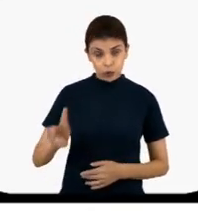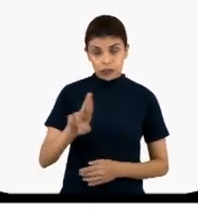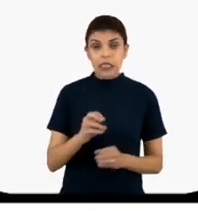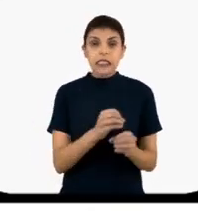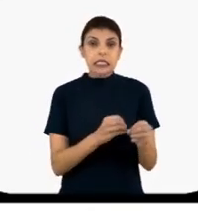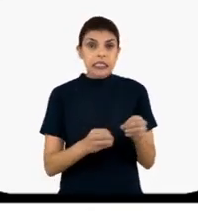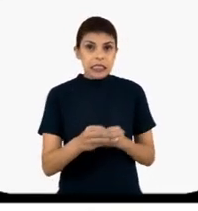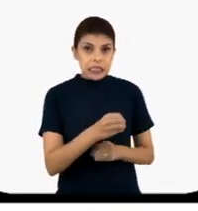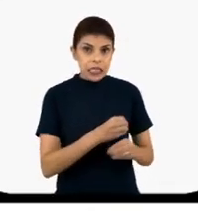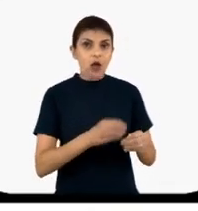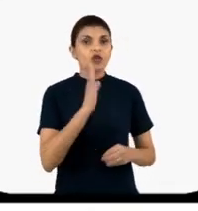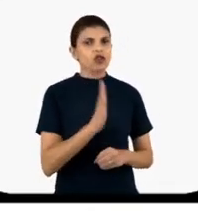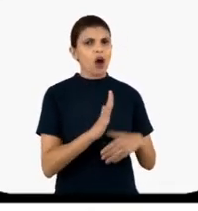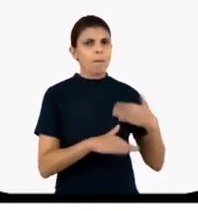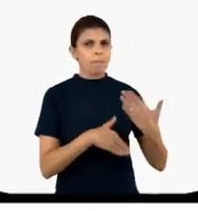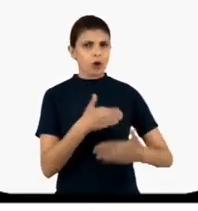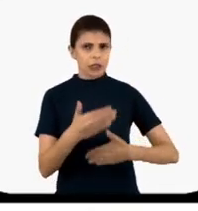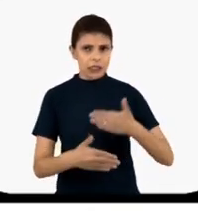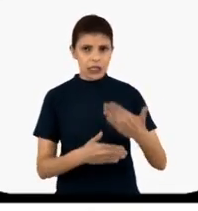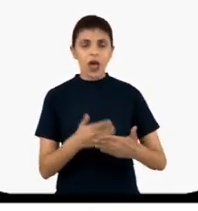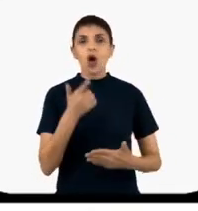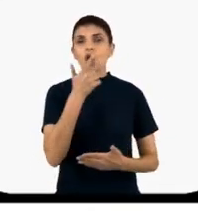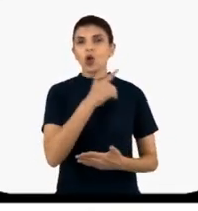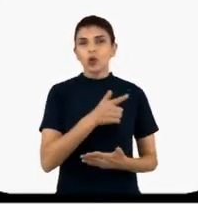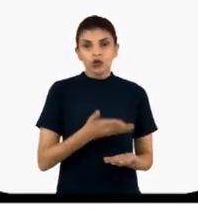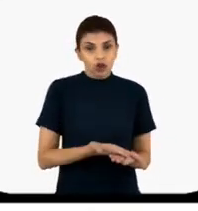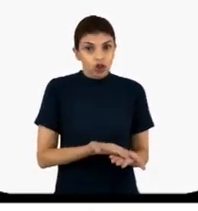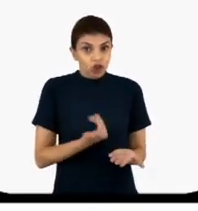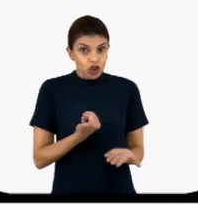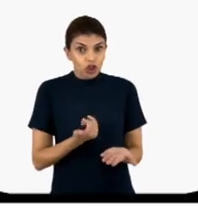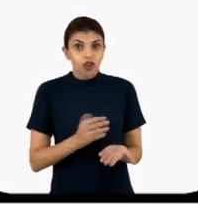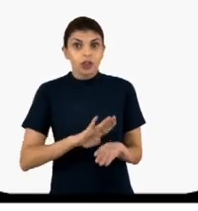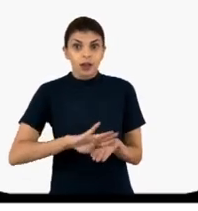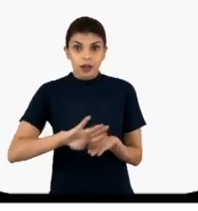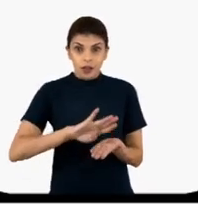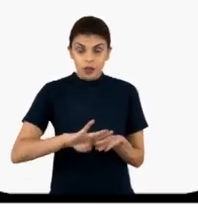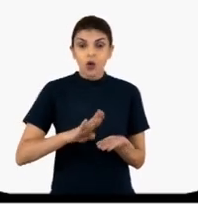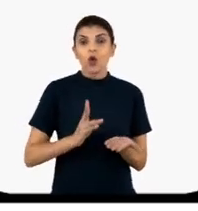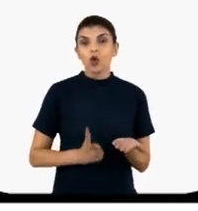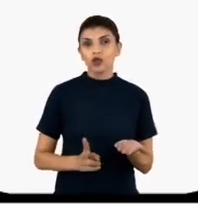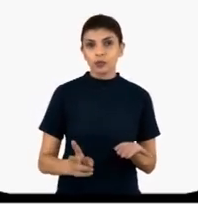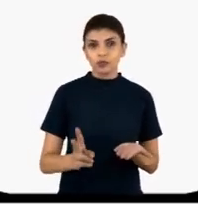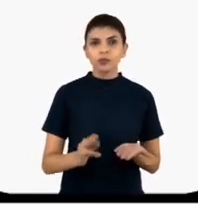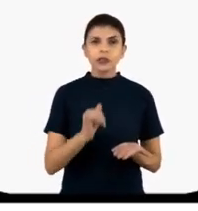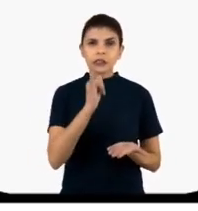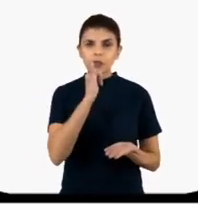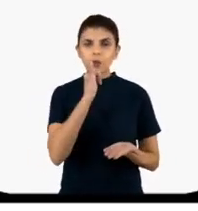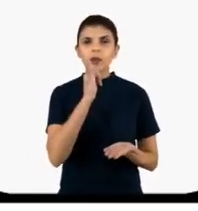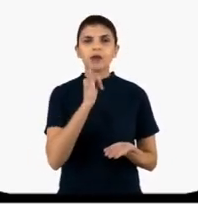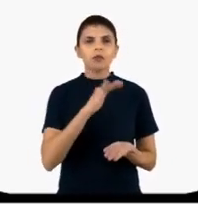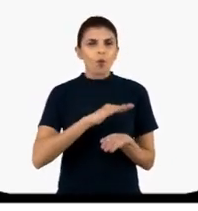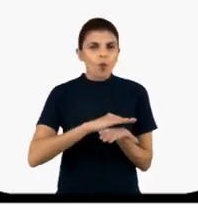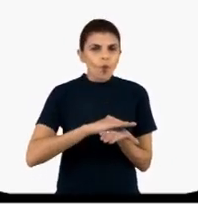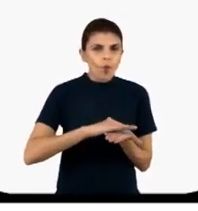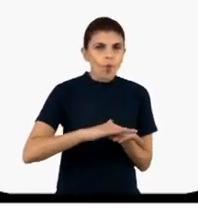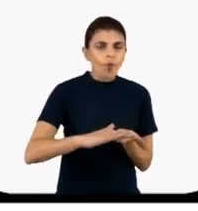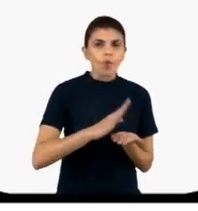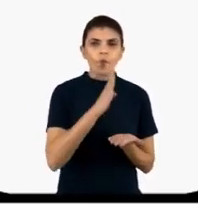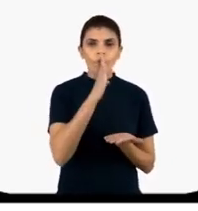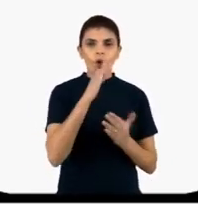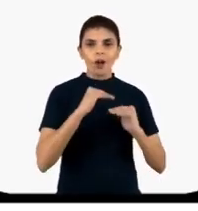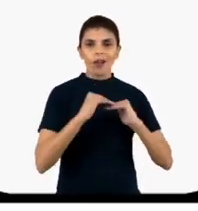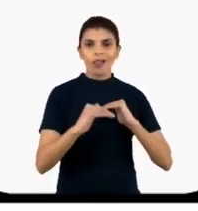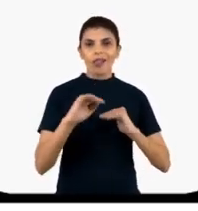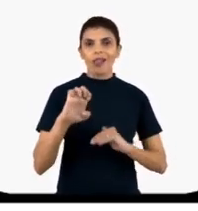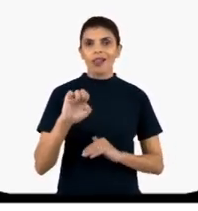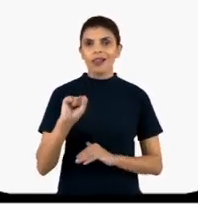reutilizando as células que já estou usando no processo, mas também estou retirando continuamente, digamos, um estado de estabilidade,